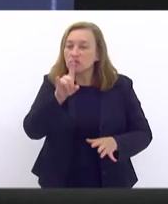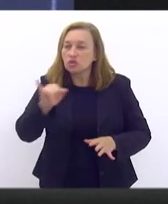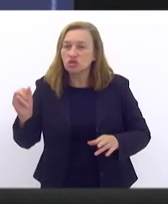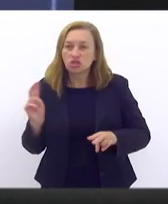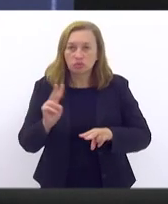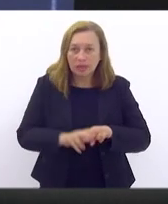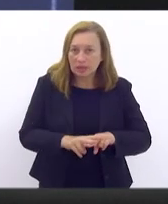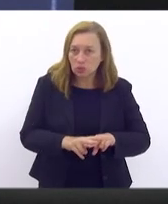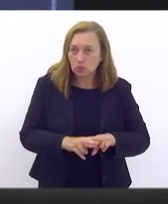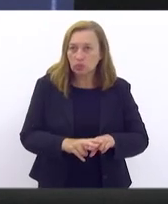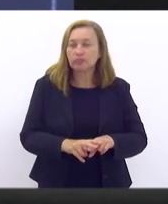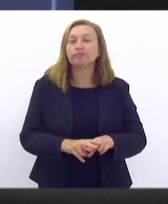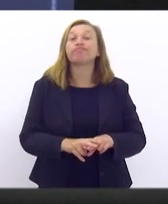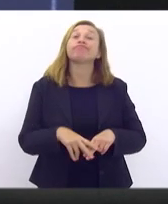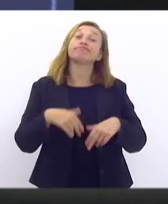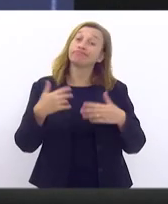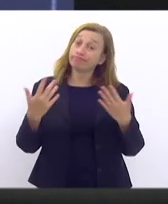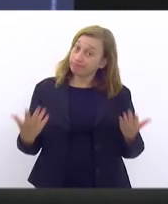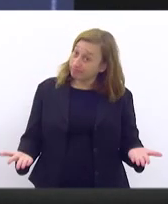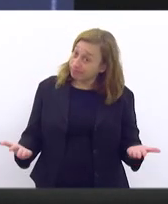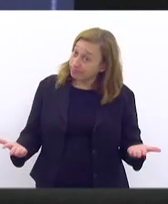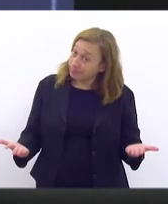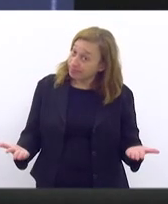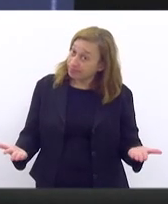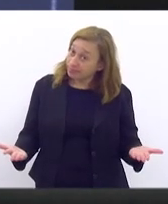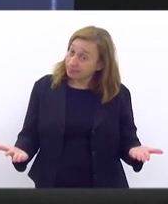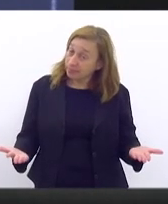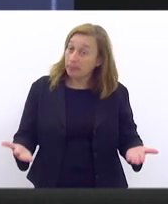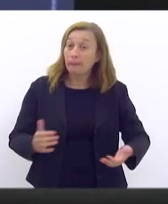cadeia. Então,